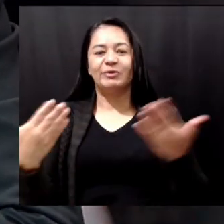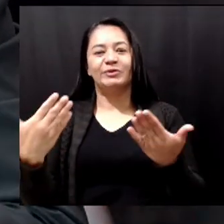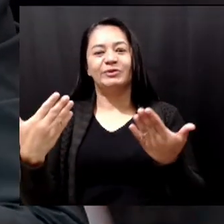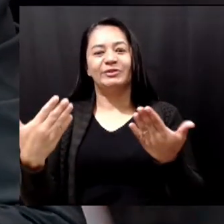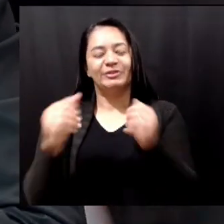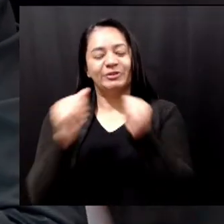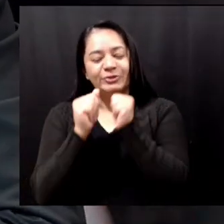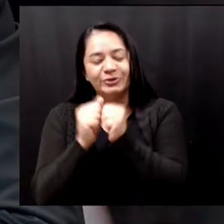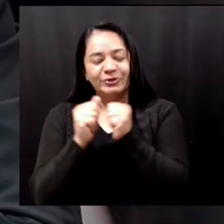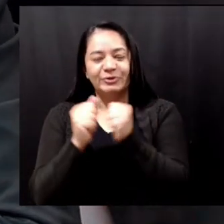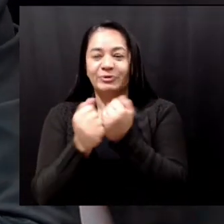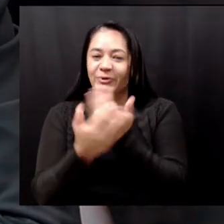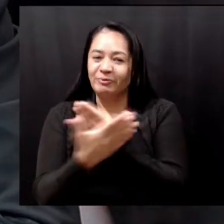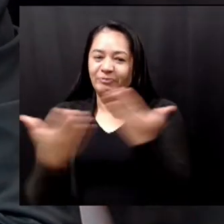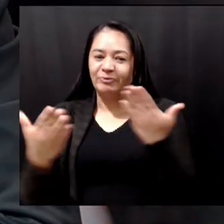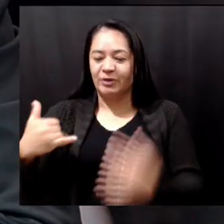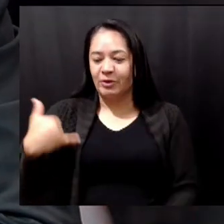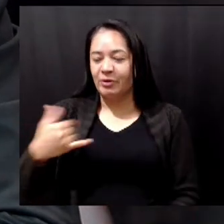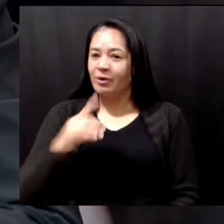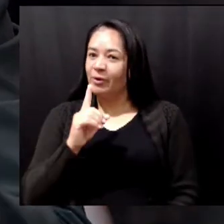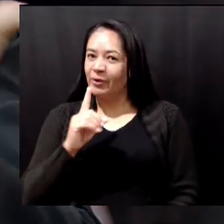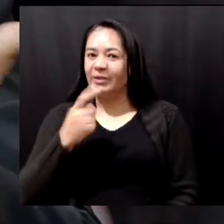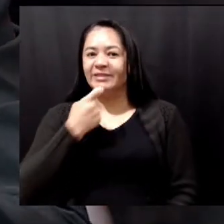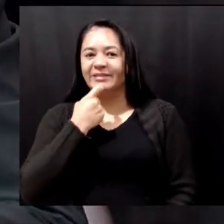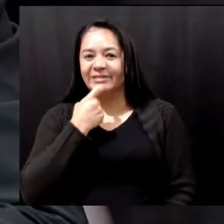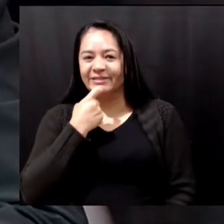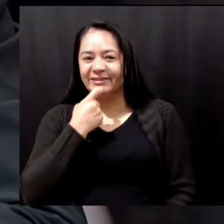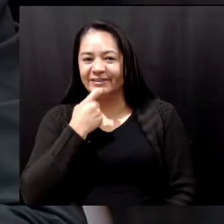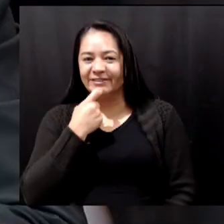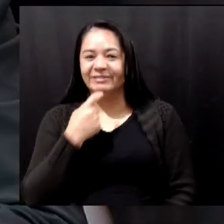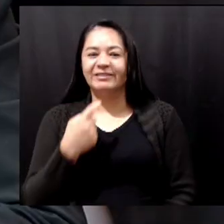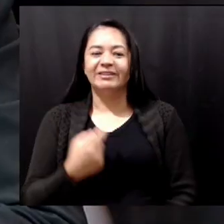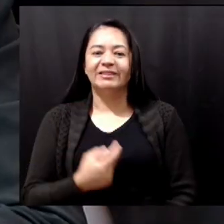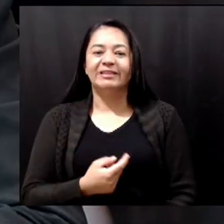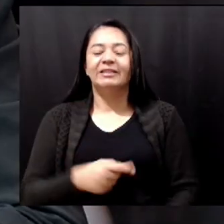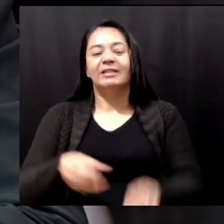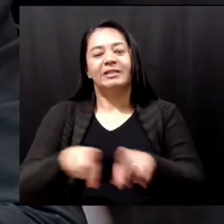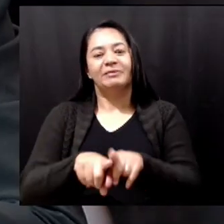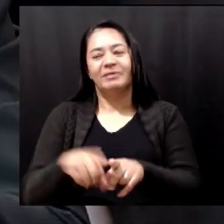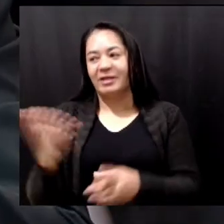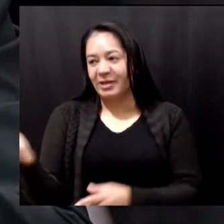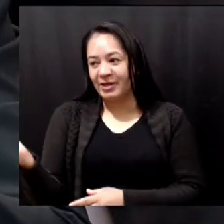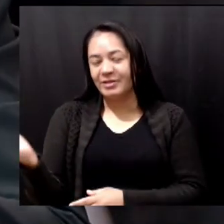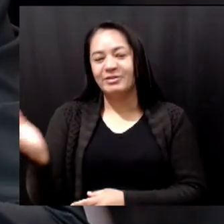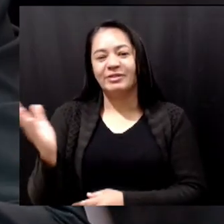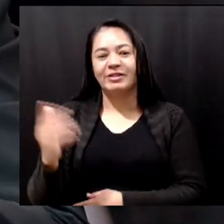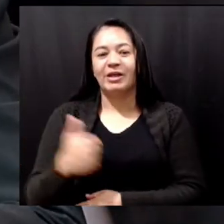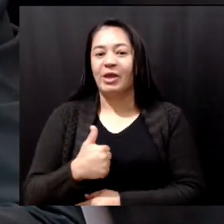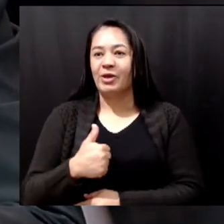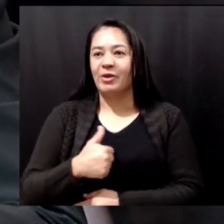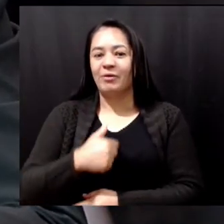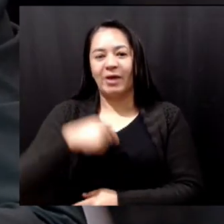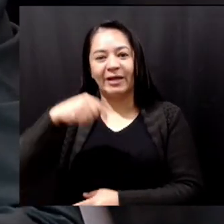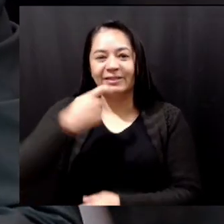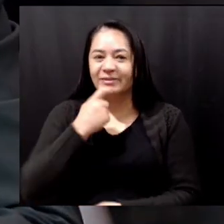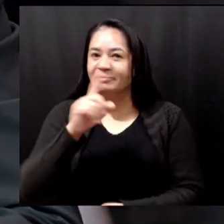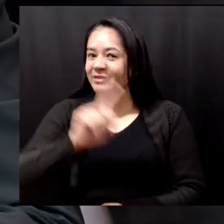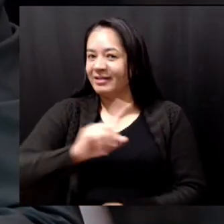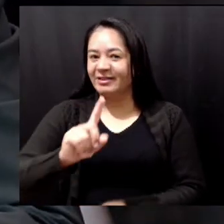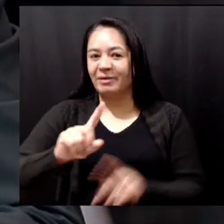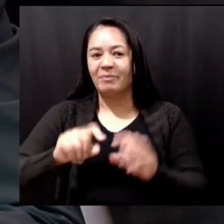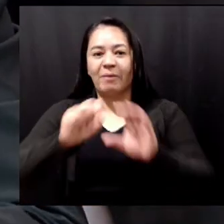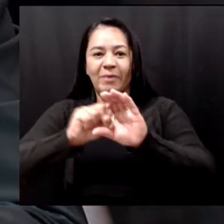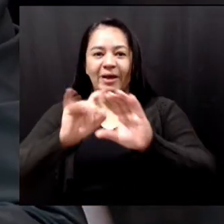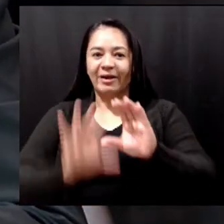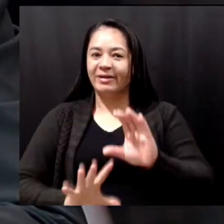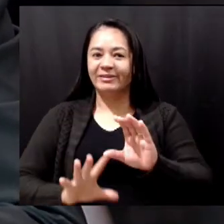Campinas, com a Azariti, que eu admiro muito. Assim como ele, também não sou de Campinas, e isso é uma característica muito interessante